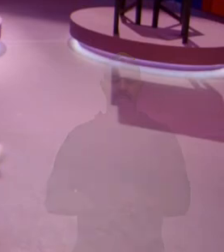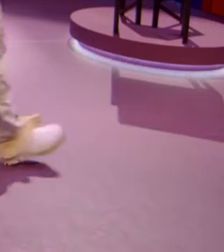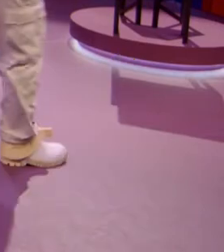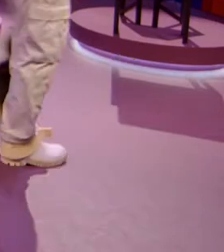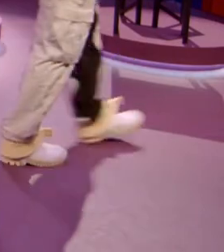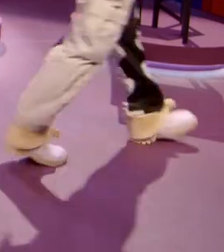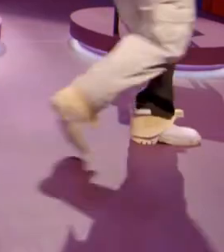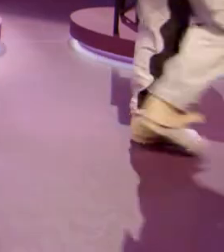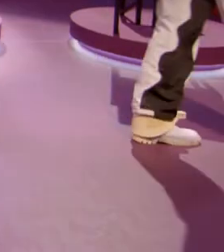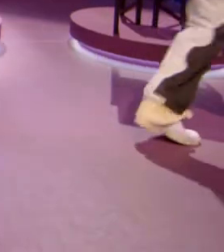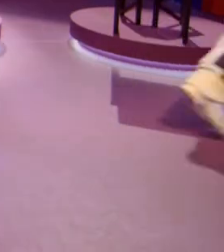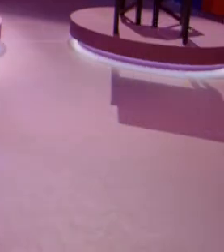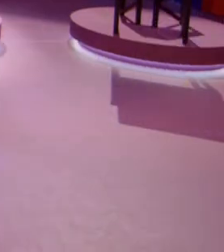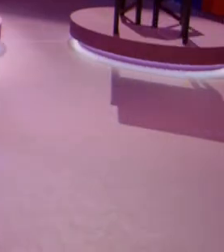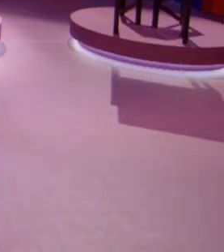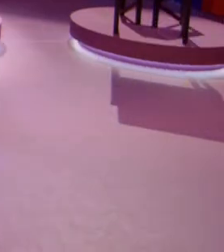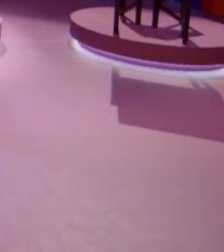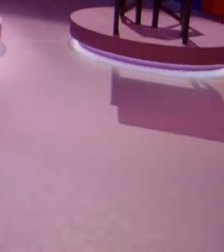disfarçam.